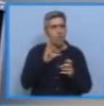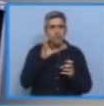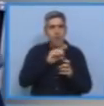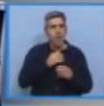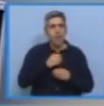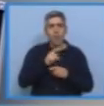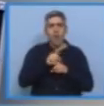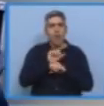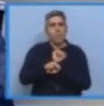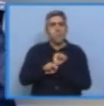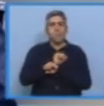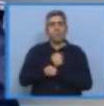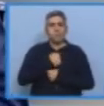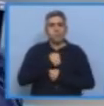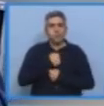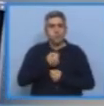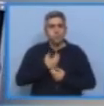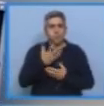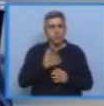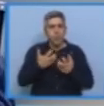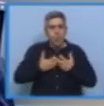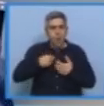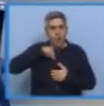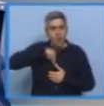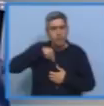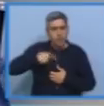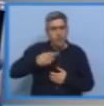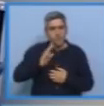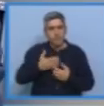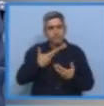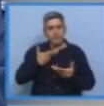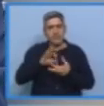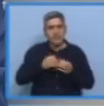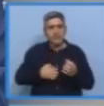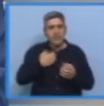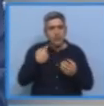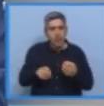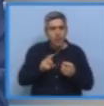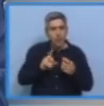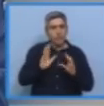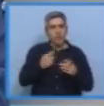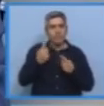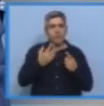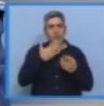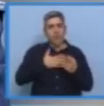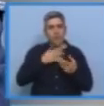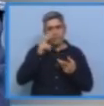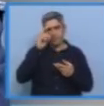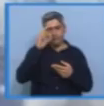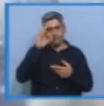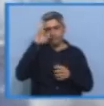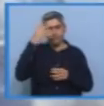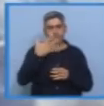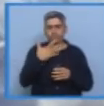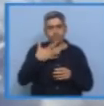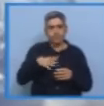mais ter essas interrogações dentro de si, as suas dúvidas acerca do sentido, etc., e que levam muitas vezes, de facto, o doente se